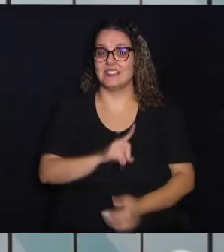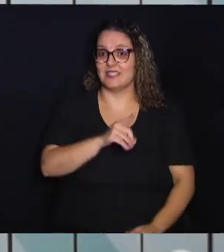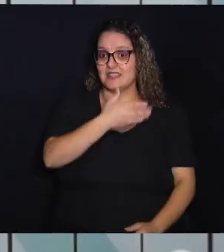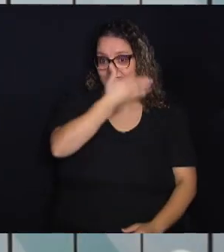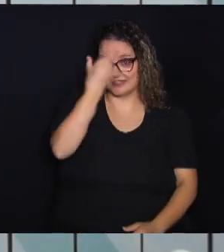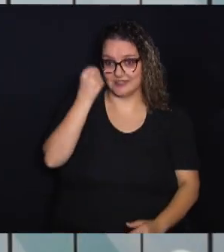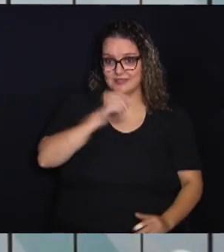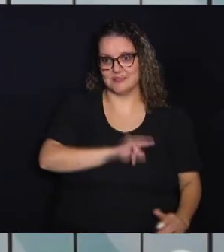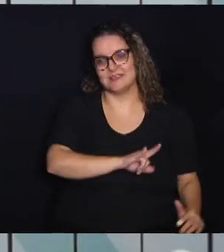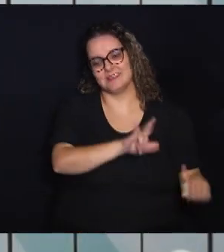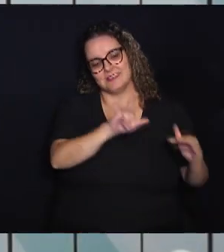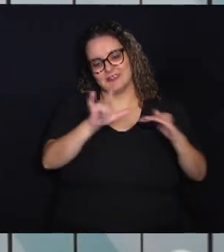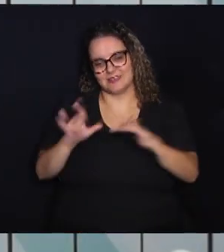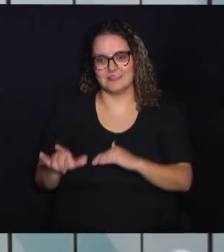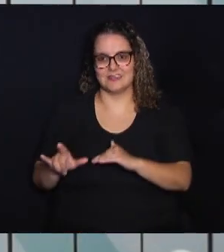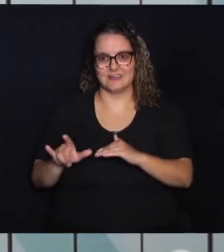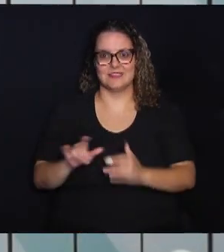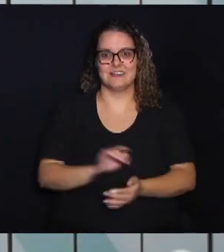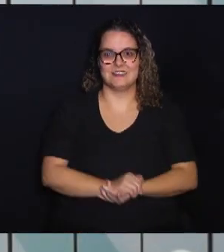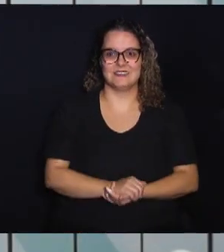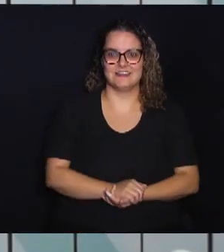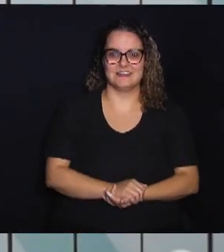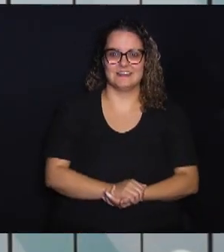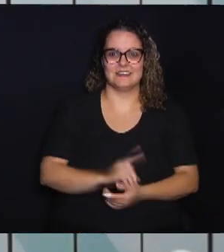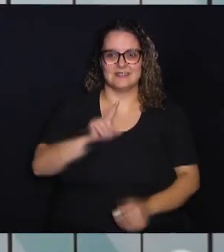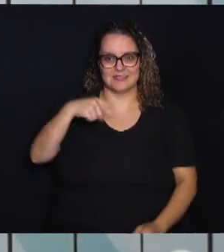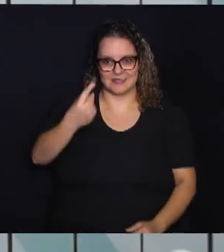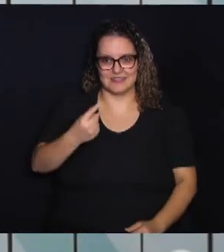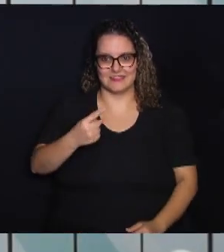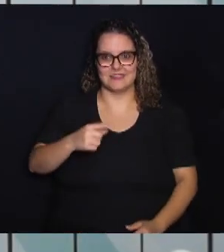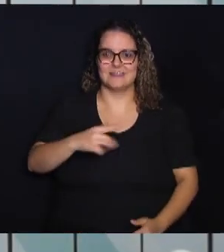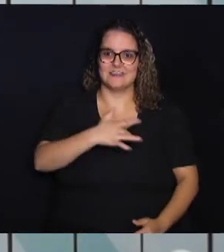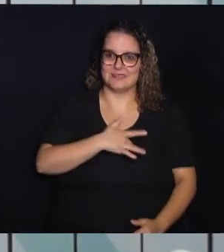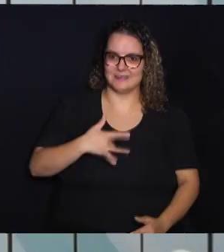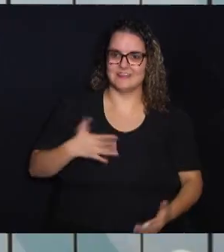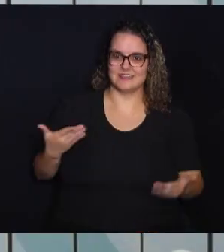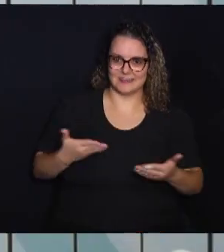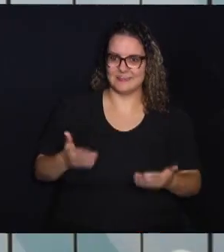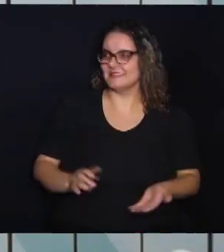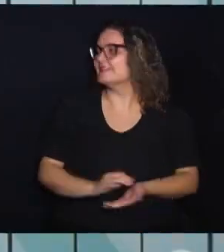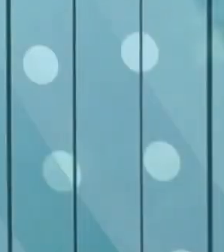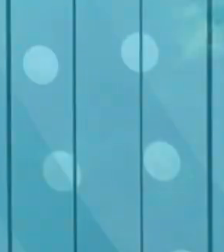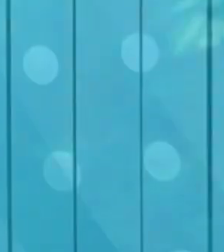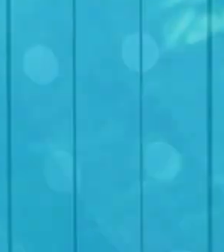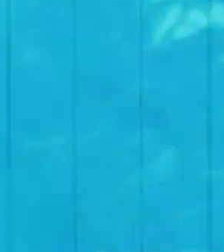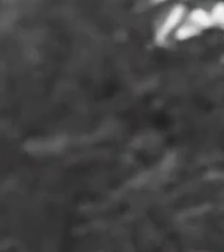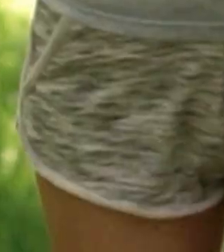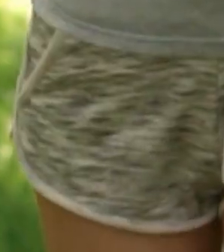esqueça de nos acompanhar nas redes sociais. Até o próximo Saúde Agora!